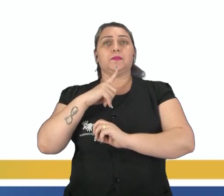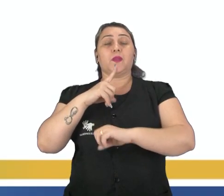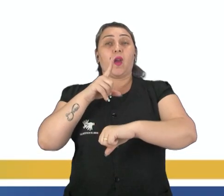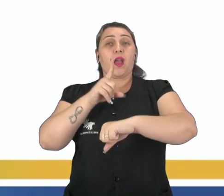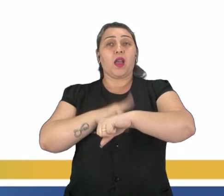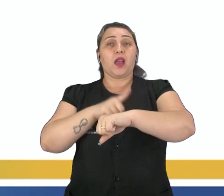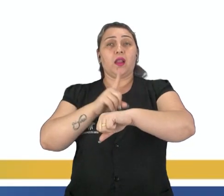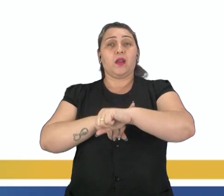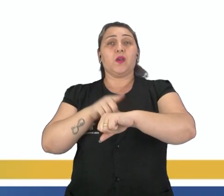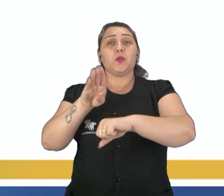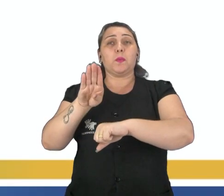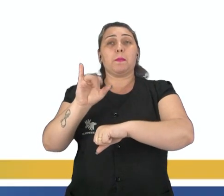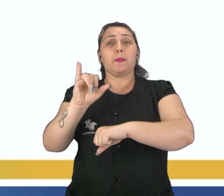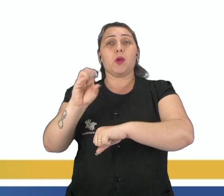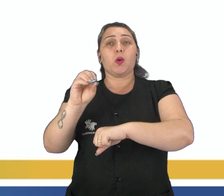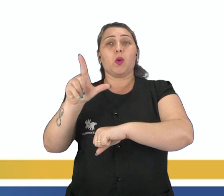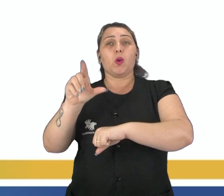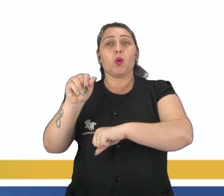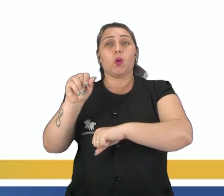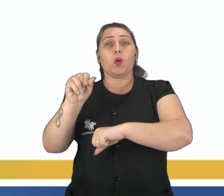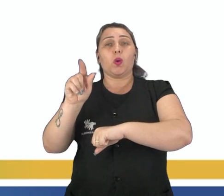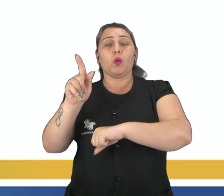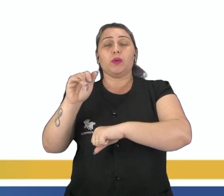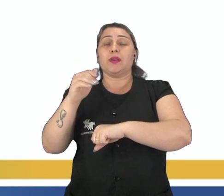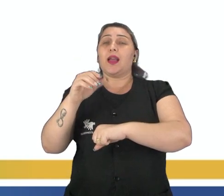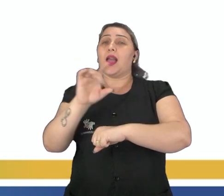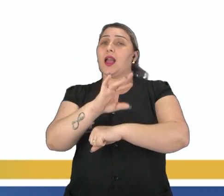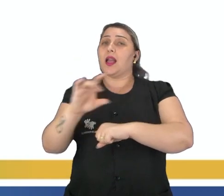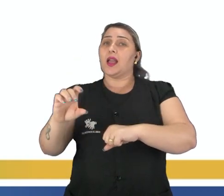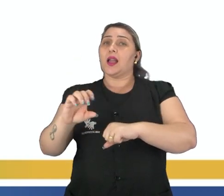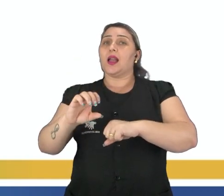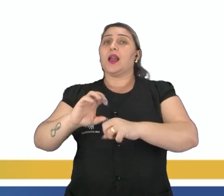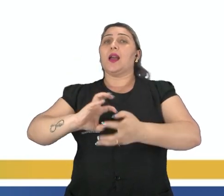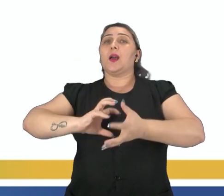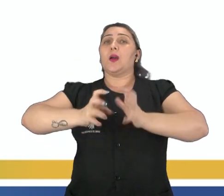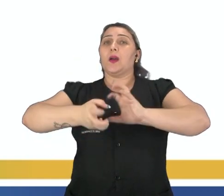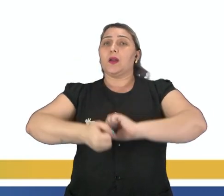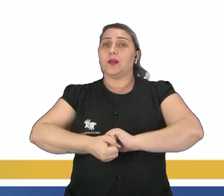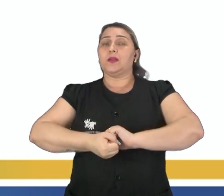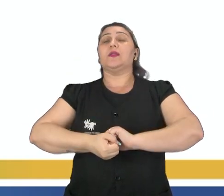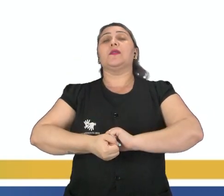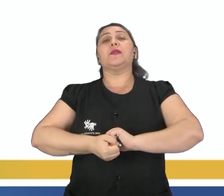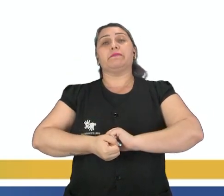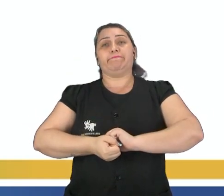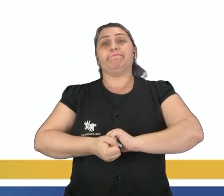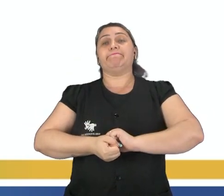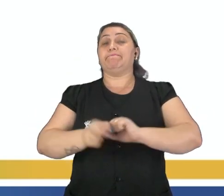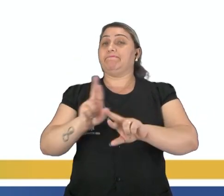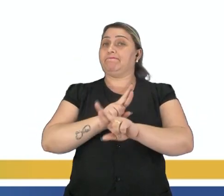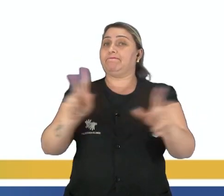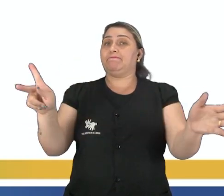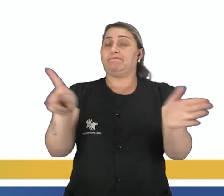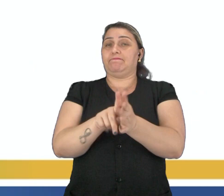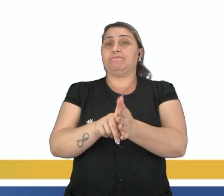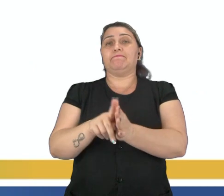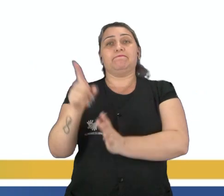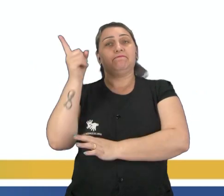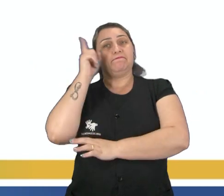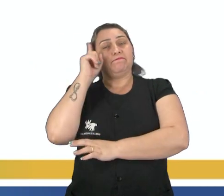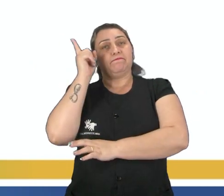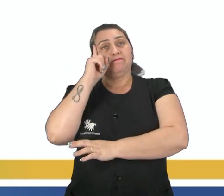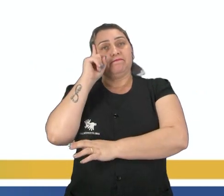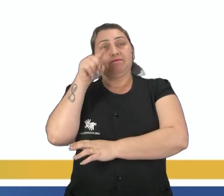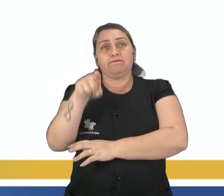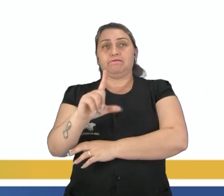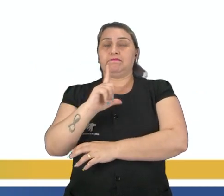relógio biológico. A gente tem que lembrar que cada organismo funciona de uma forma. organismo tem sua própria rotina. Então,